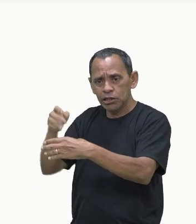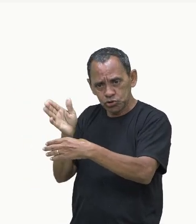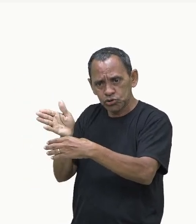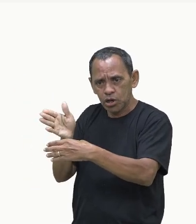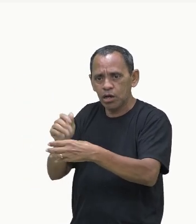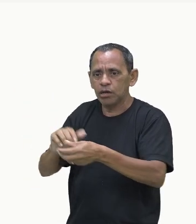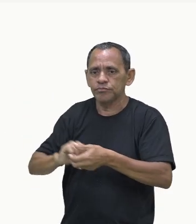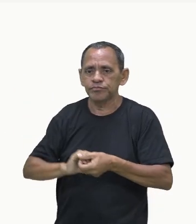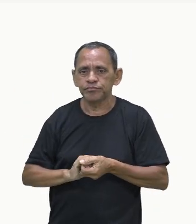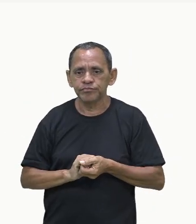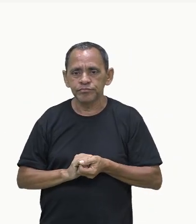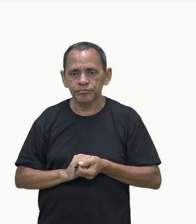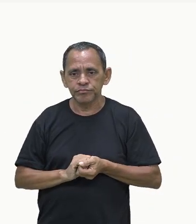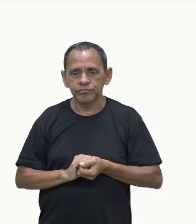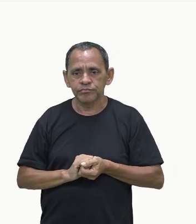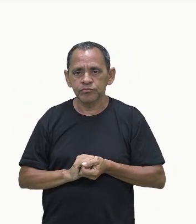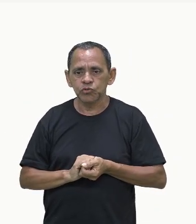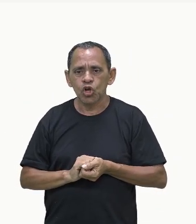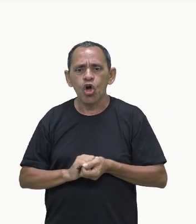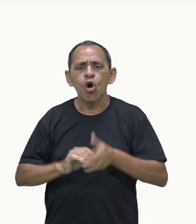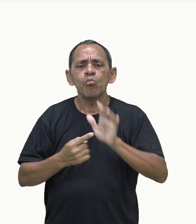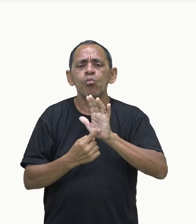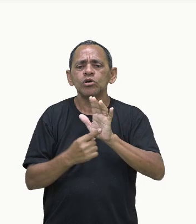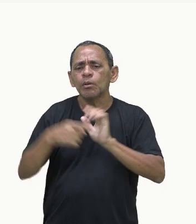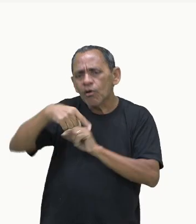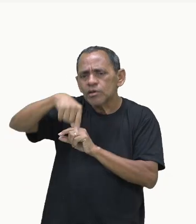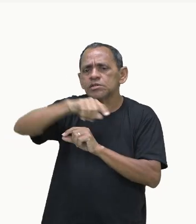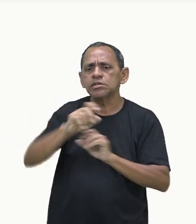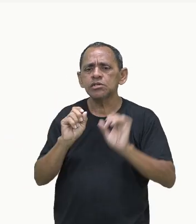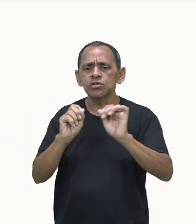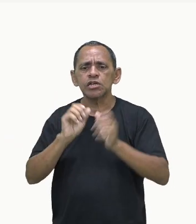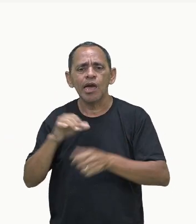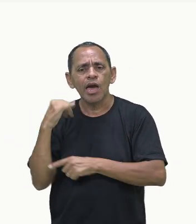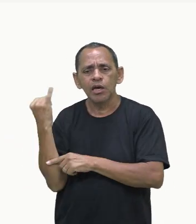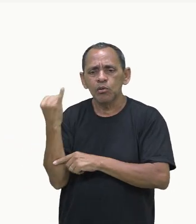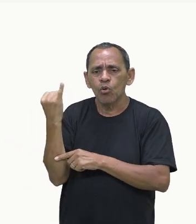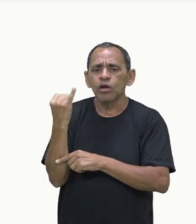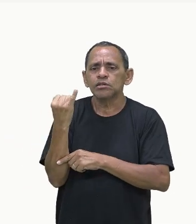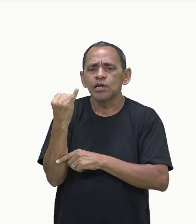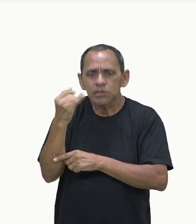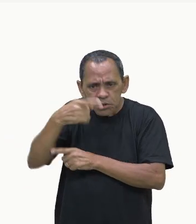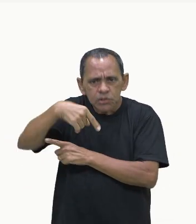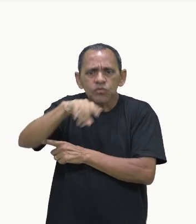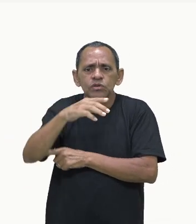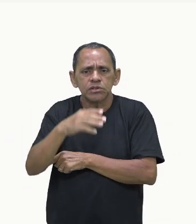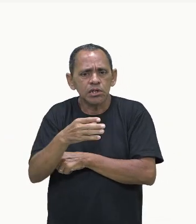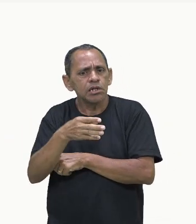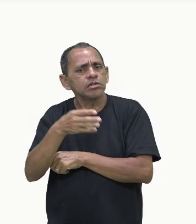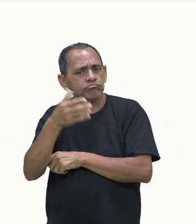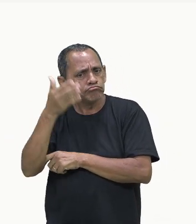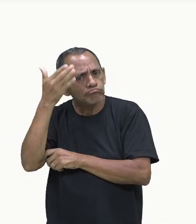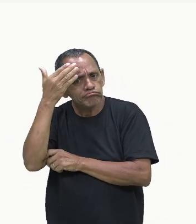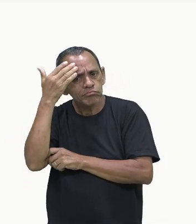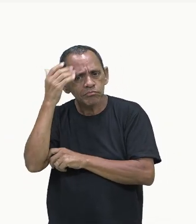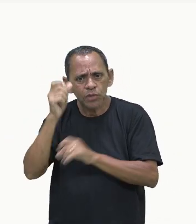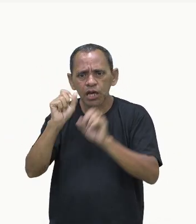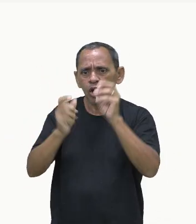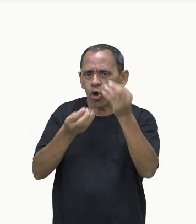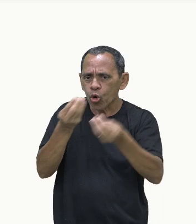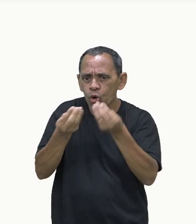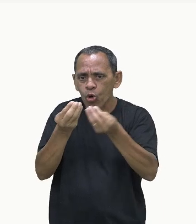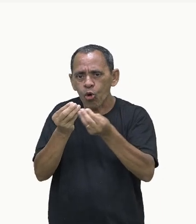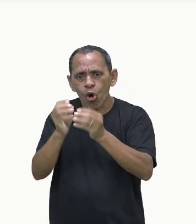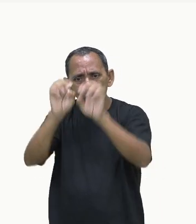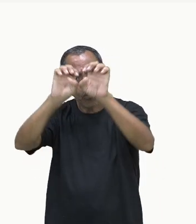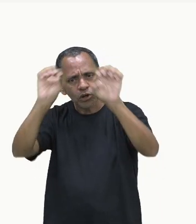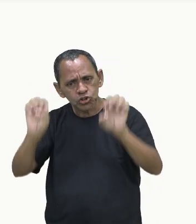Eu quero deixar aqui salientar para vocês a importância de vocês saberem esquematizar